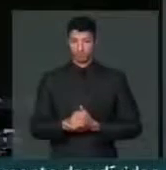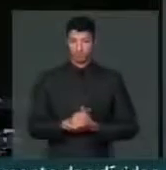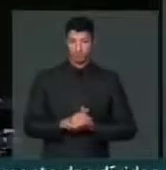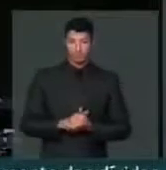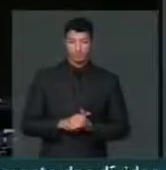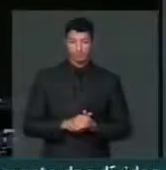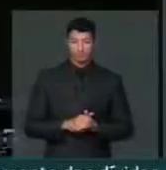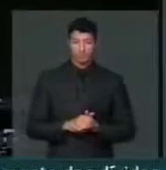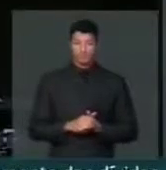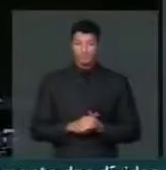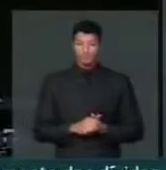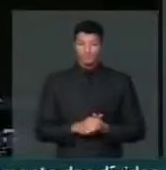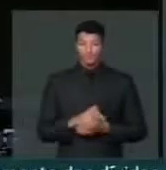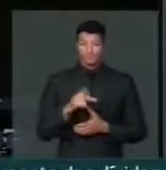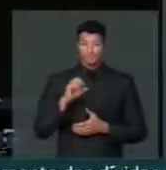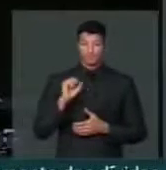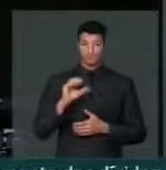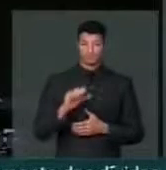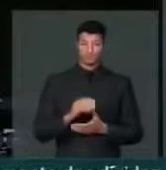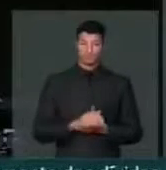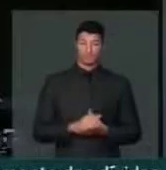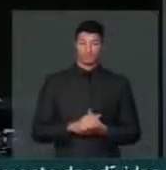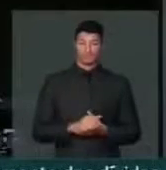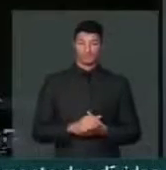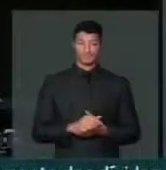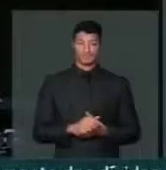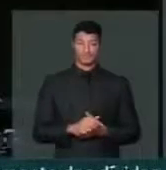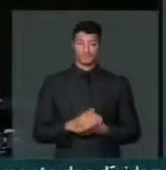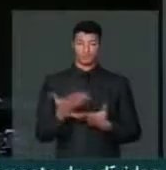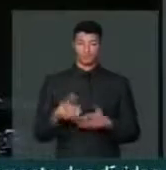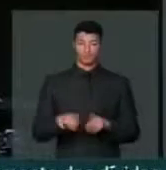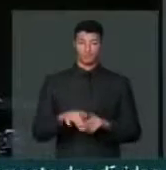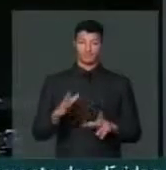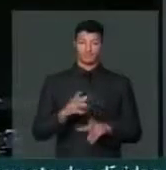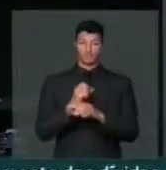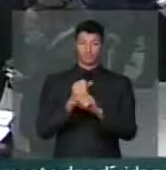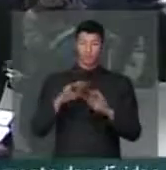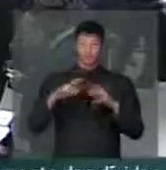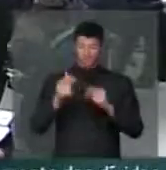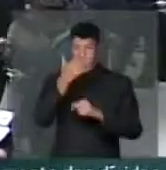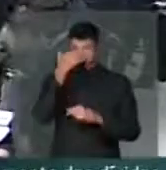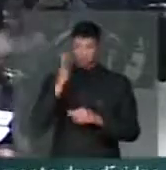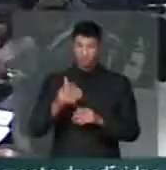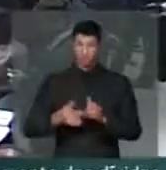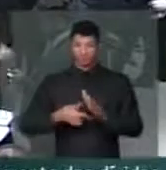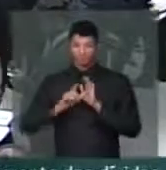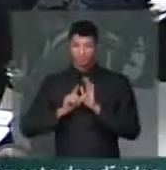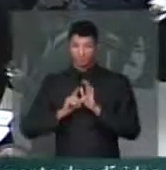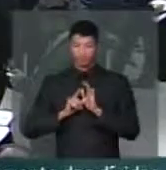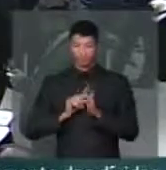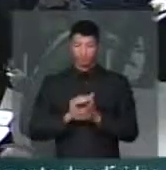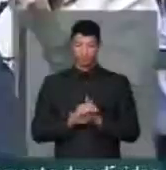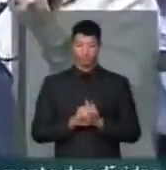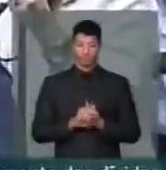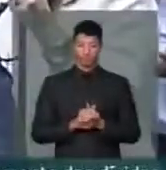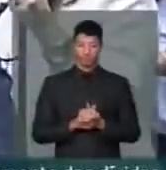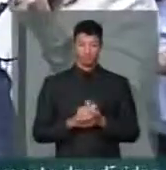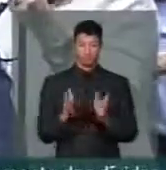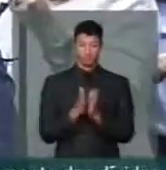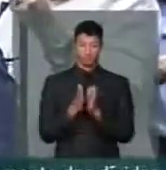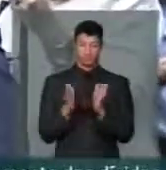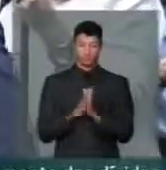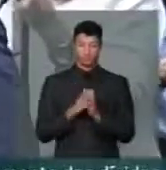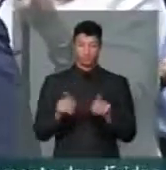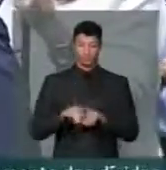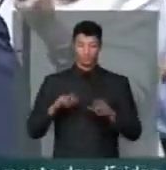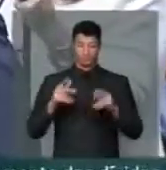É, PSC. Senhor presidente, PSC também quer aqui se somar a todos que já nos antecederam, parabenizar